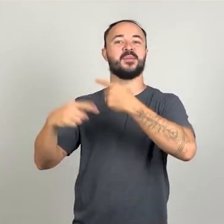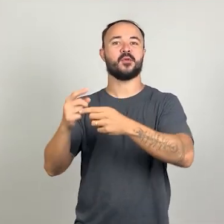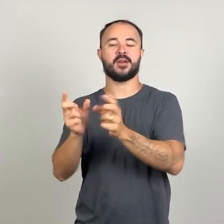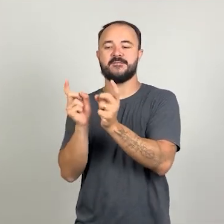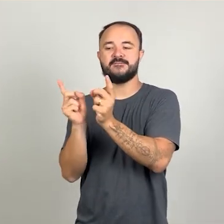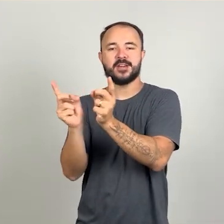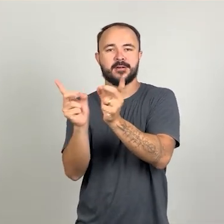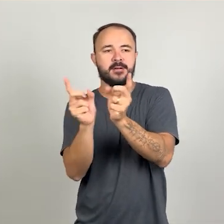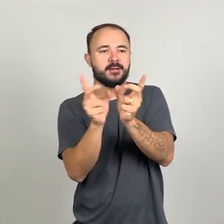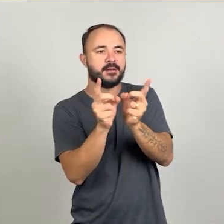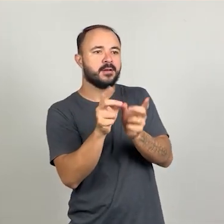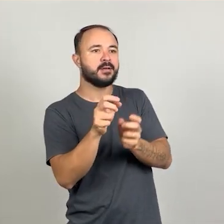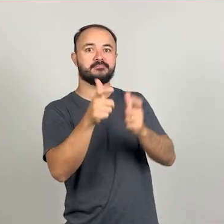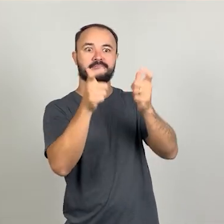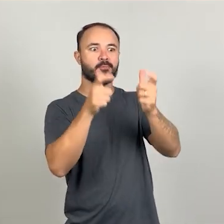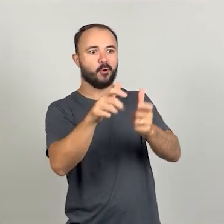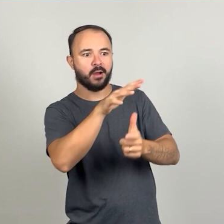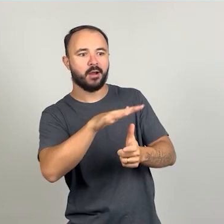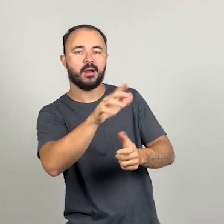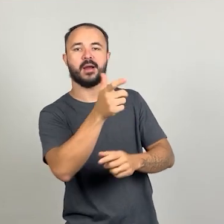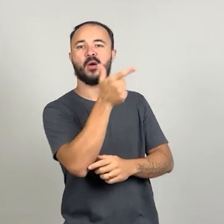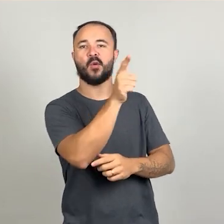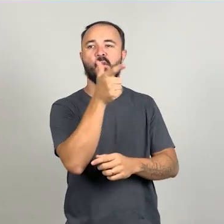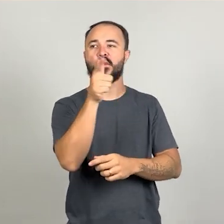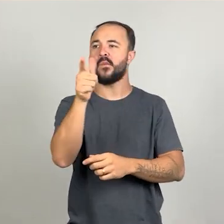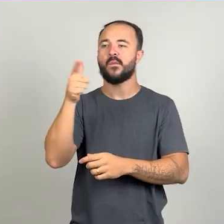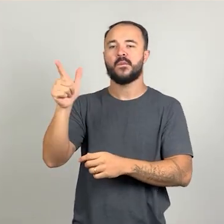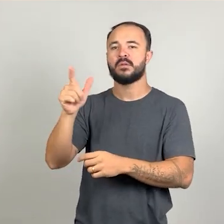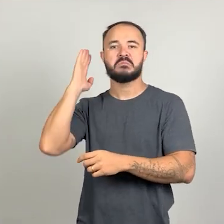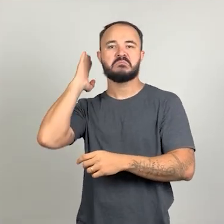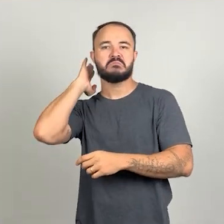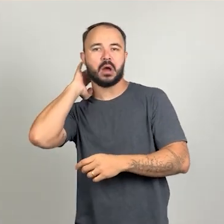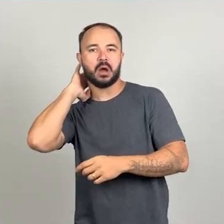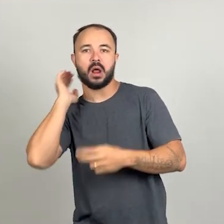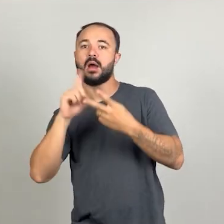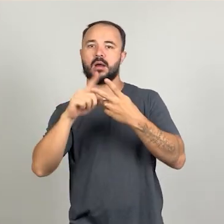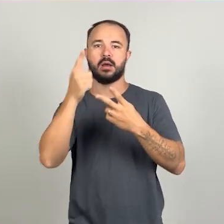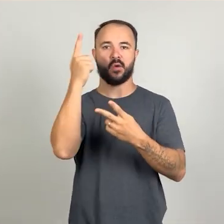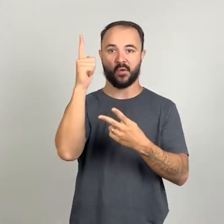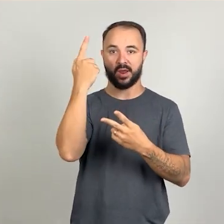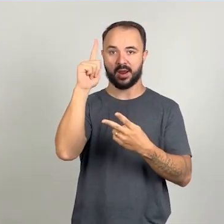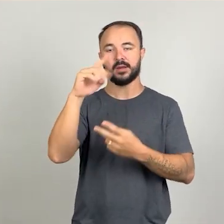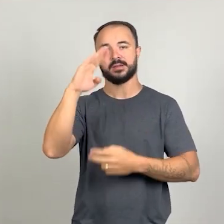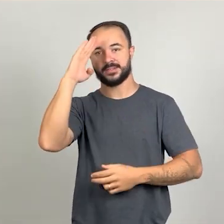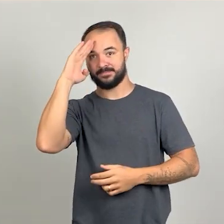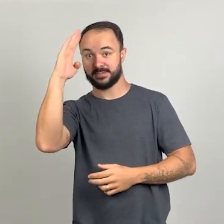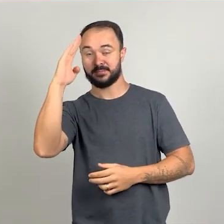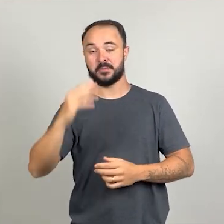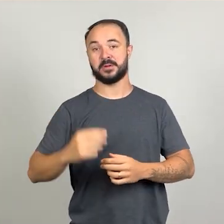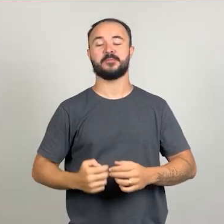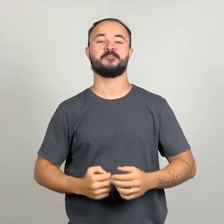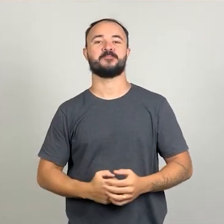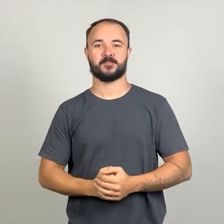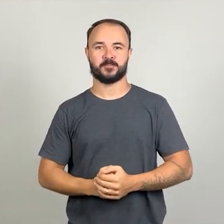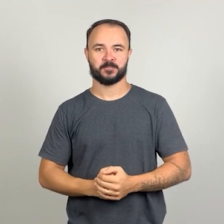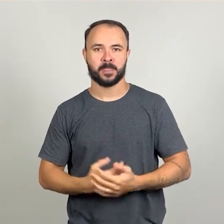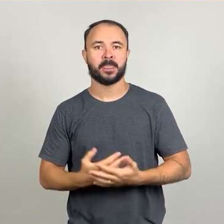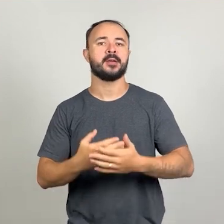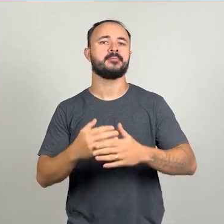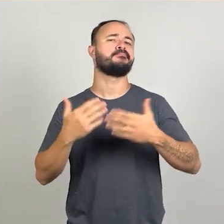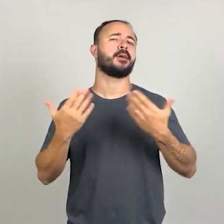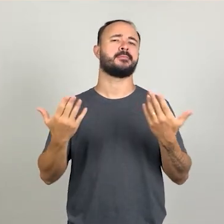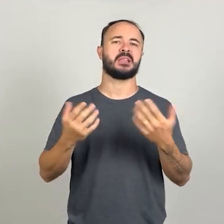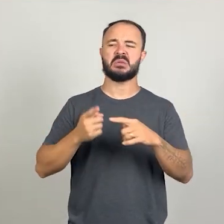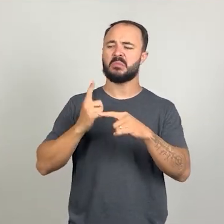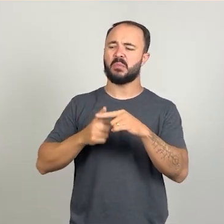locais do Brasil, mais precisamente do Pará e do Goiás. Só que por